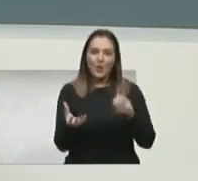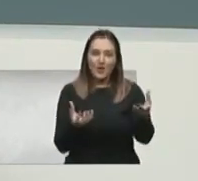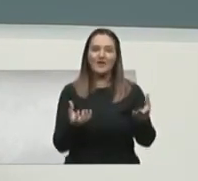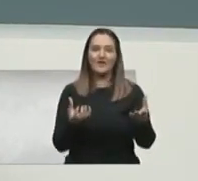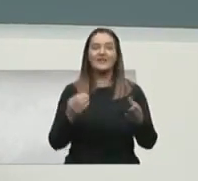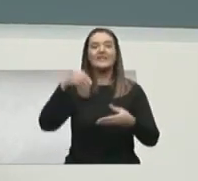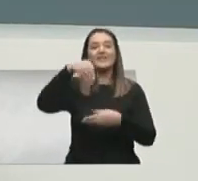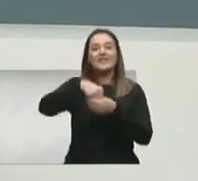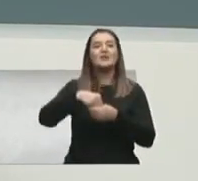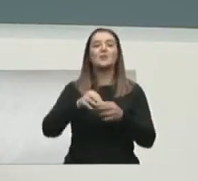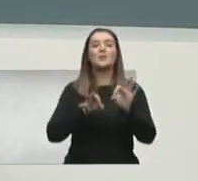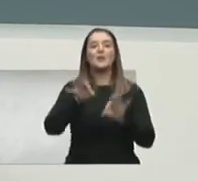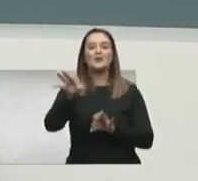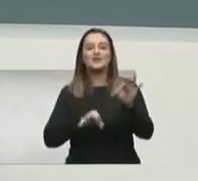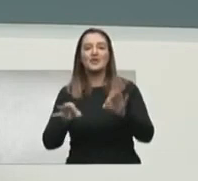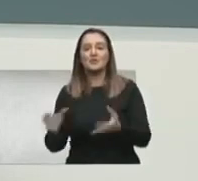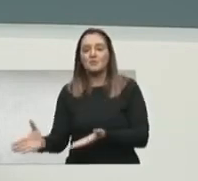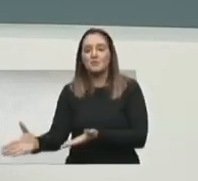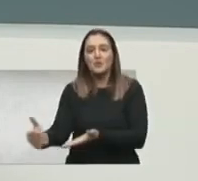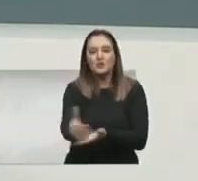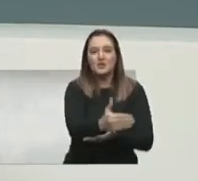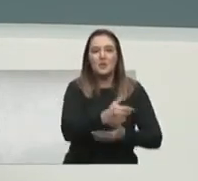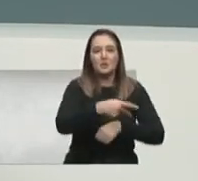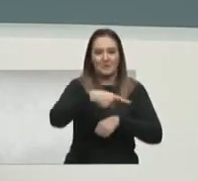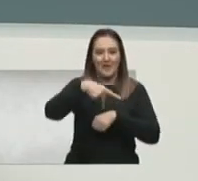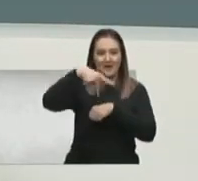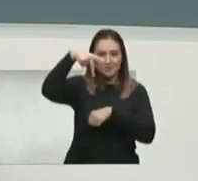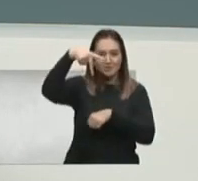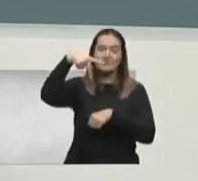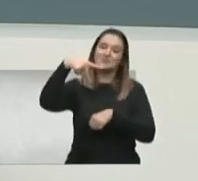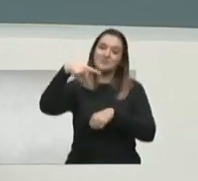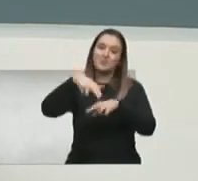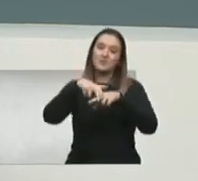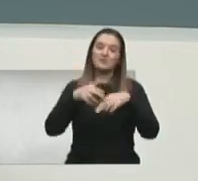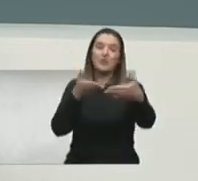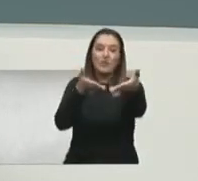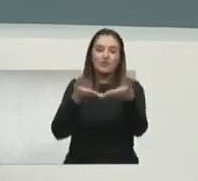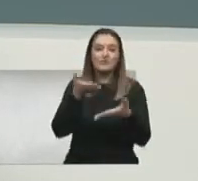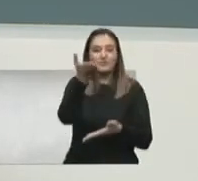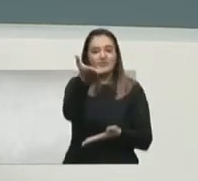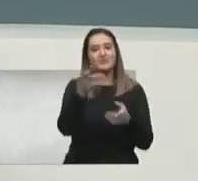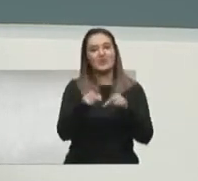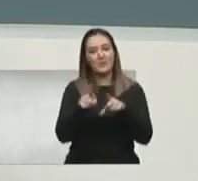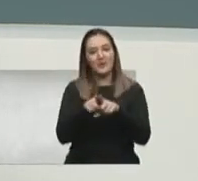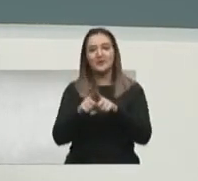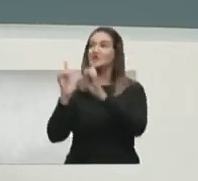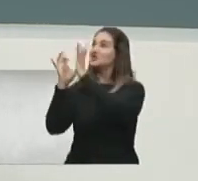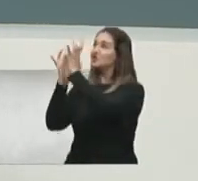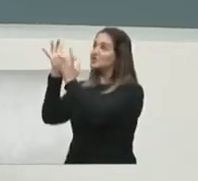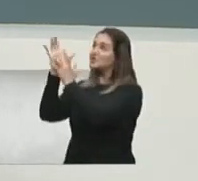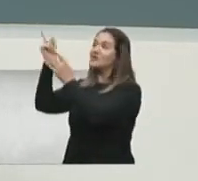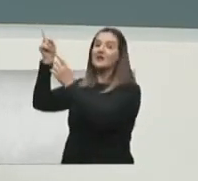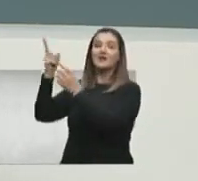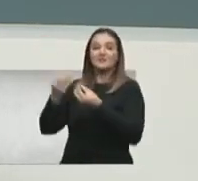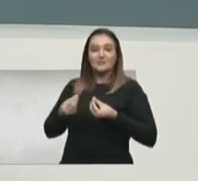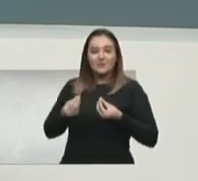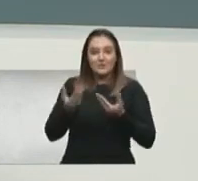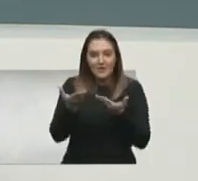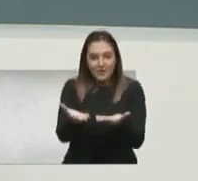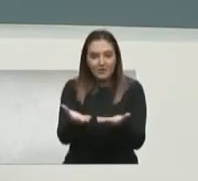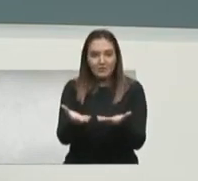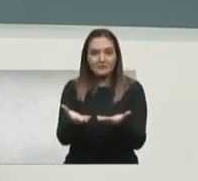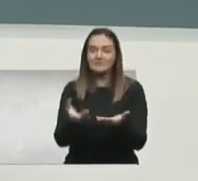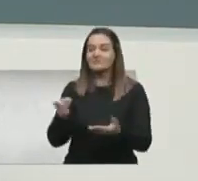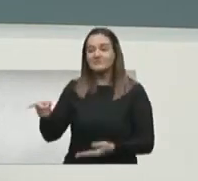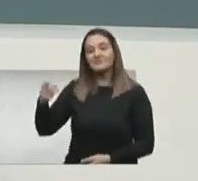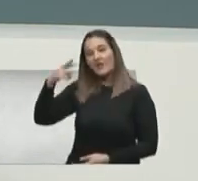de Páscoa. Eu quero convidar você a ser solidário também. Jesus se doou por nós. O Reininho